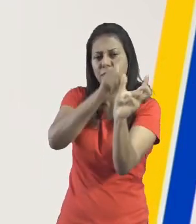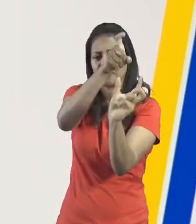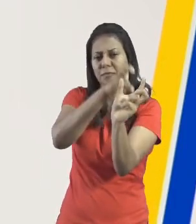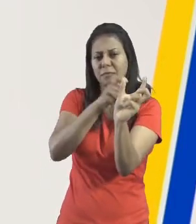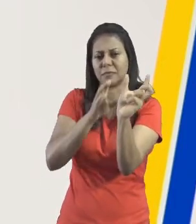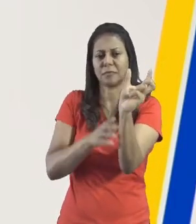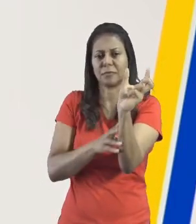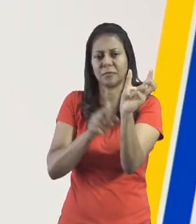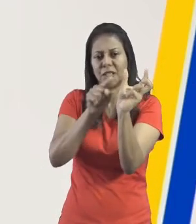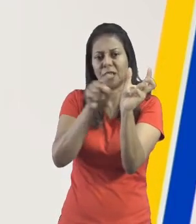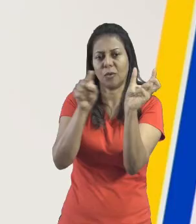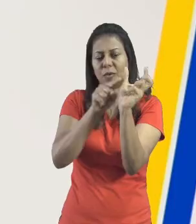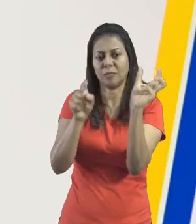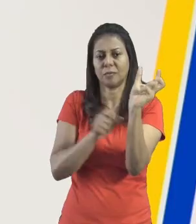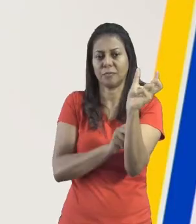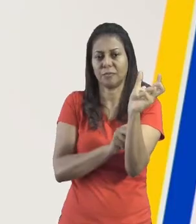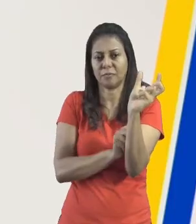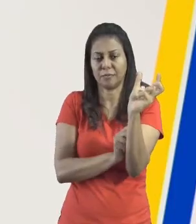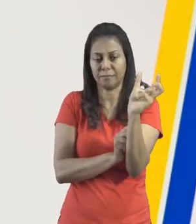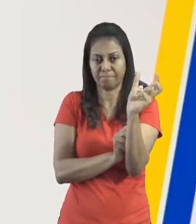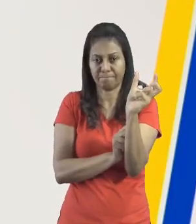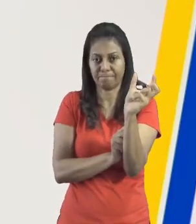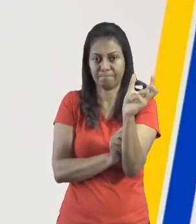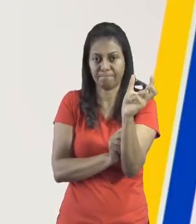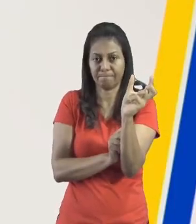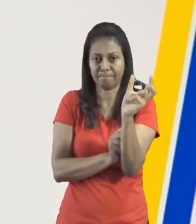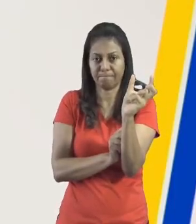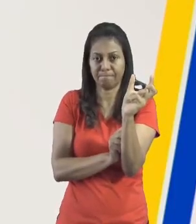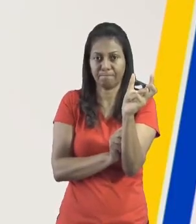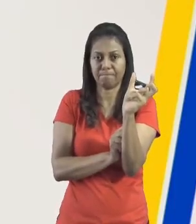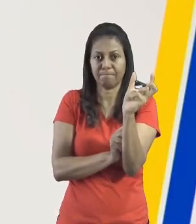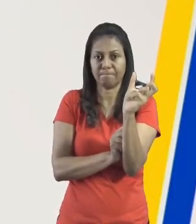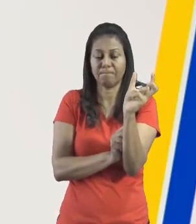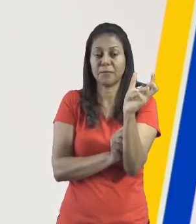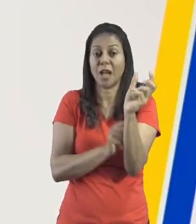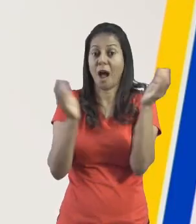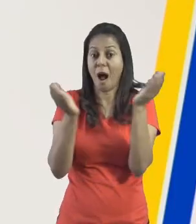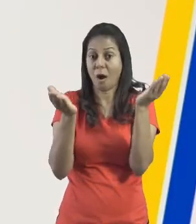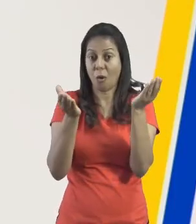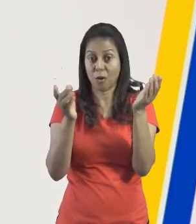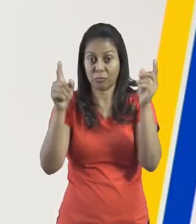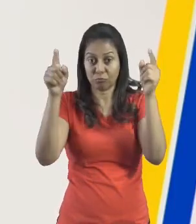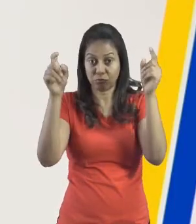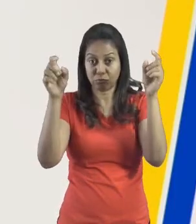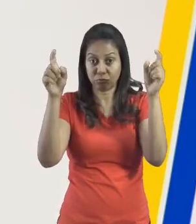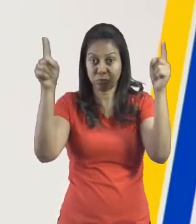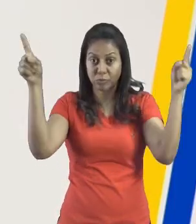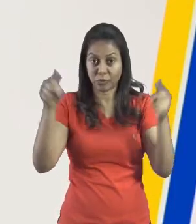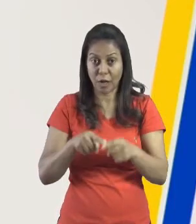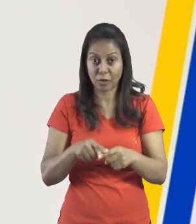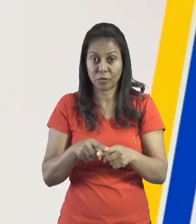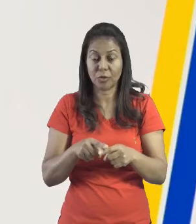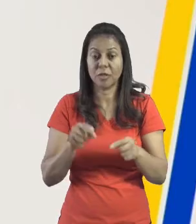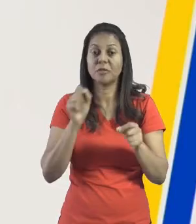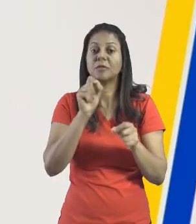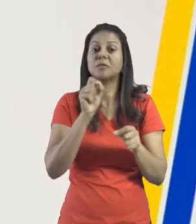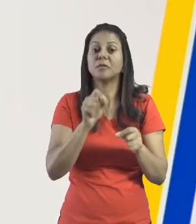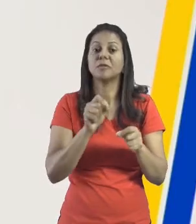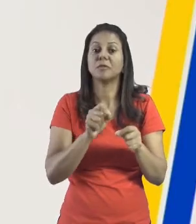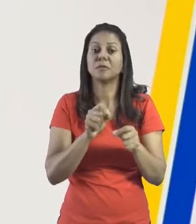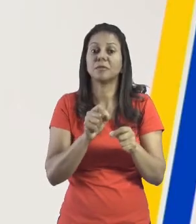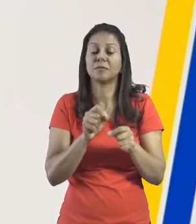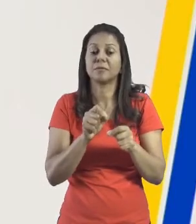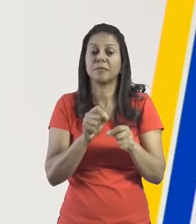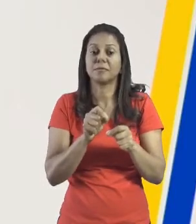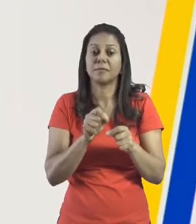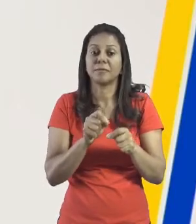ano sobre os tipos de fatoração. E o primeiro caso de fatoração é fatoração por colocação